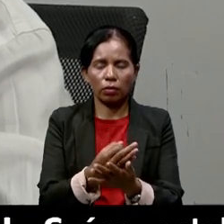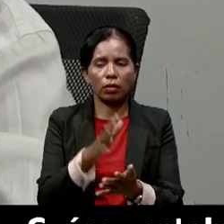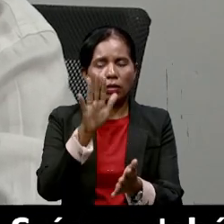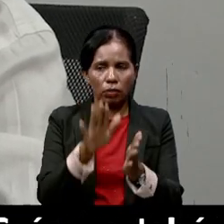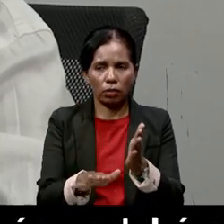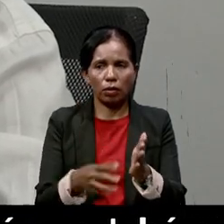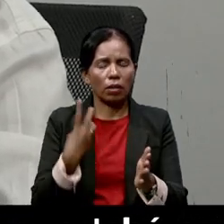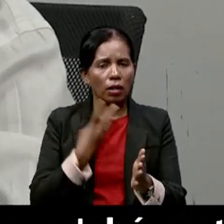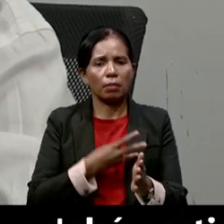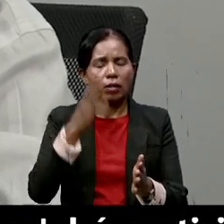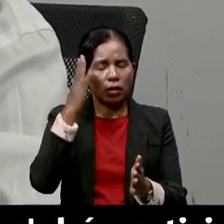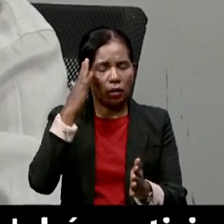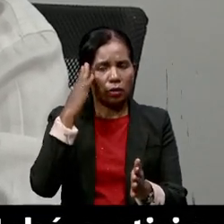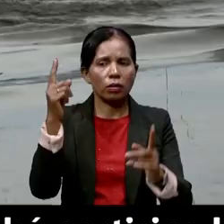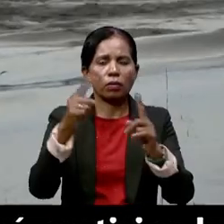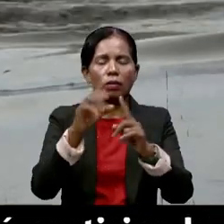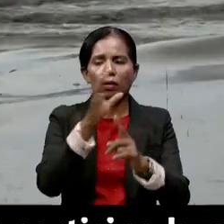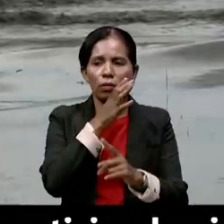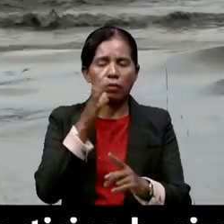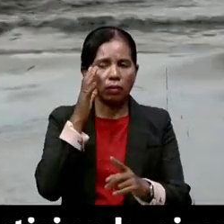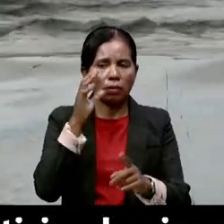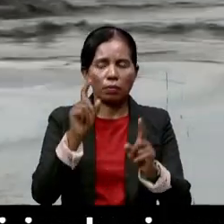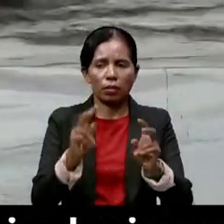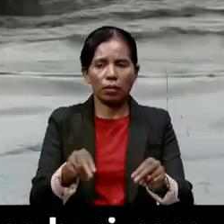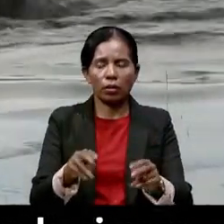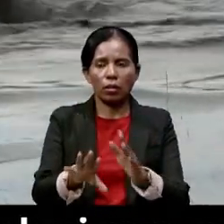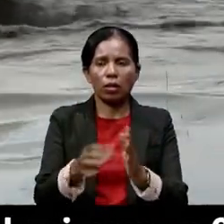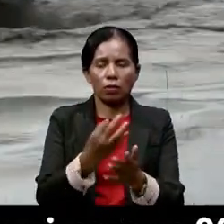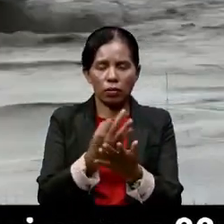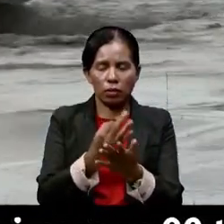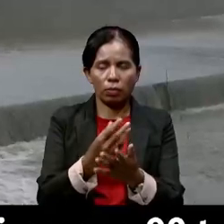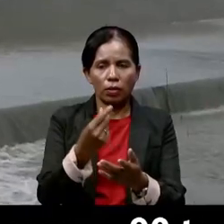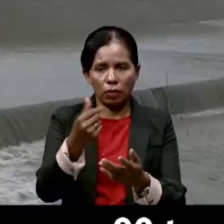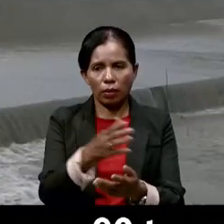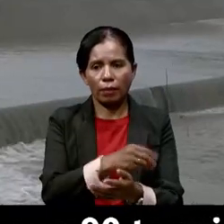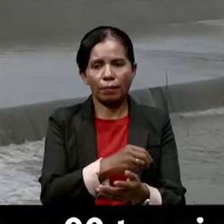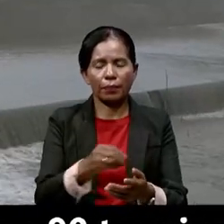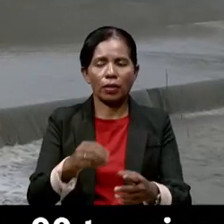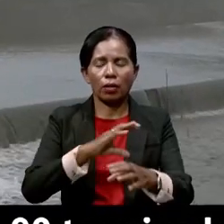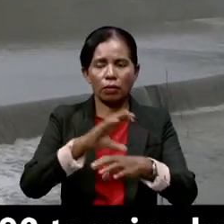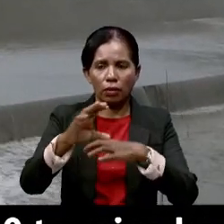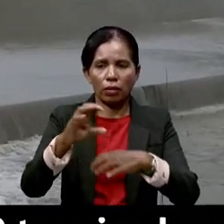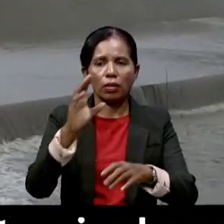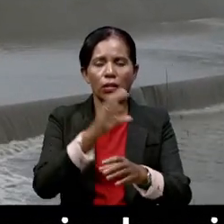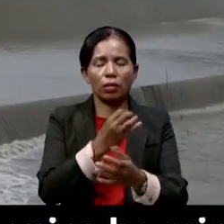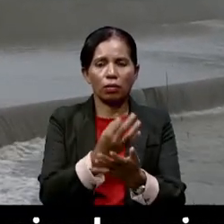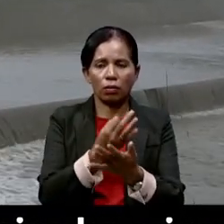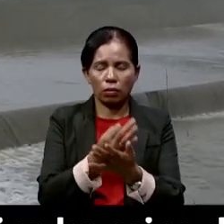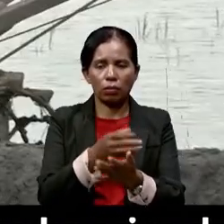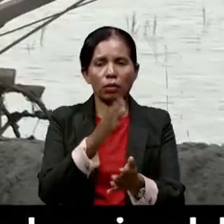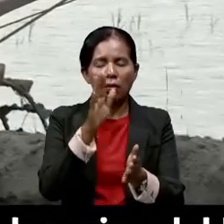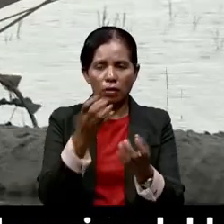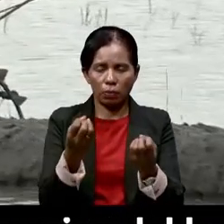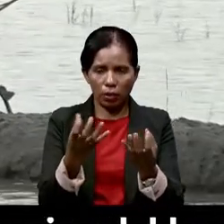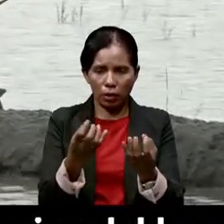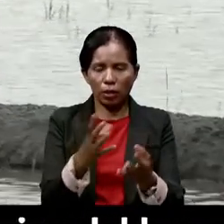close. Então, a minha noite, que até que setor agricultura precisa ter que ter osan nebe que na tom, setor sira nesse comércio, a indústria tem que osan nebe que na tom, para